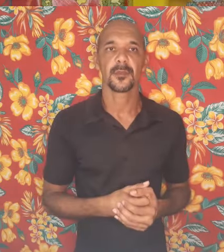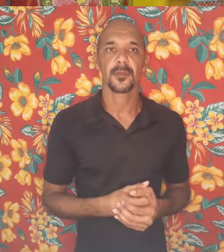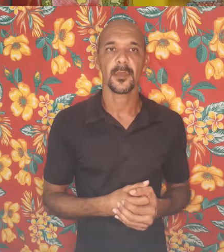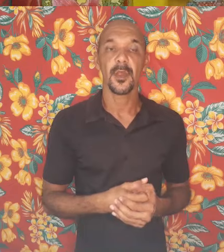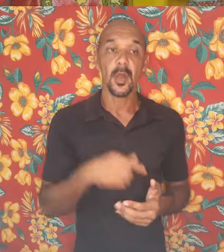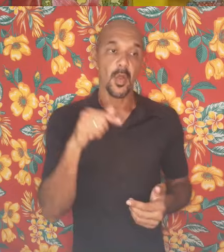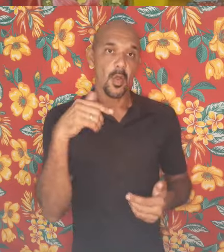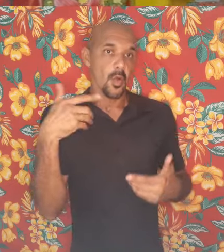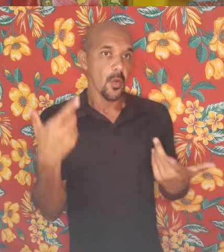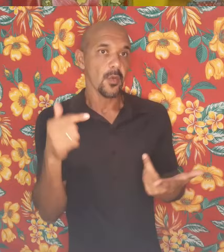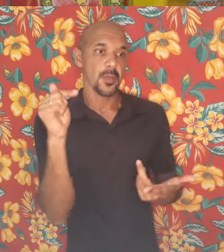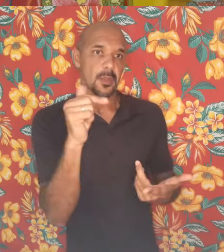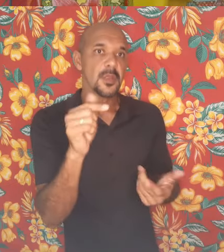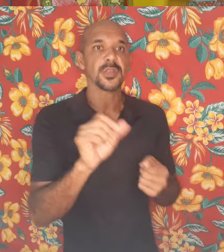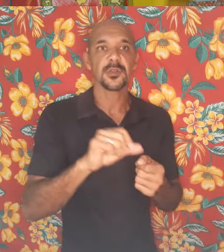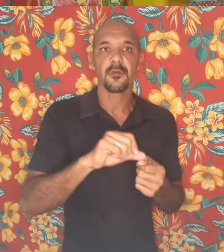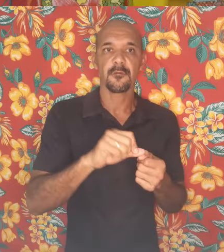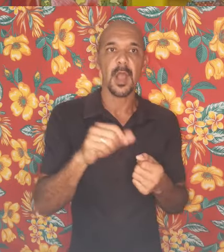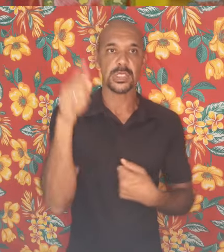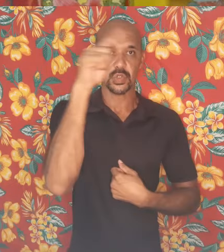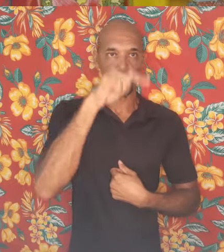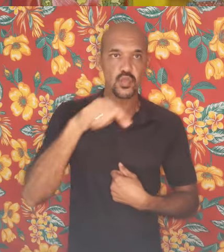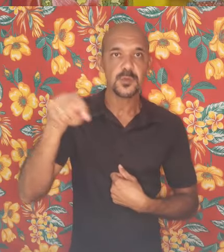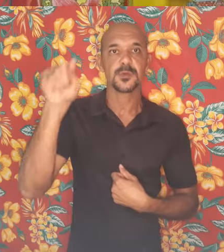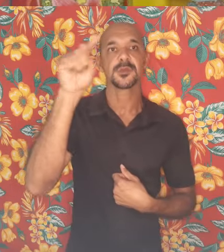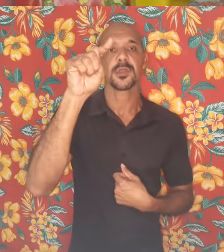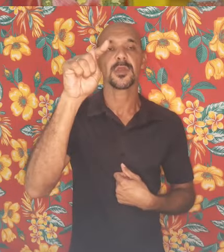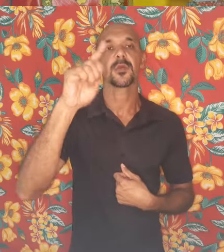círculozinho aqui, ó, até o outro lado,